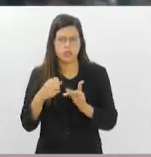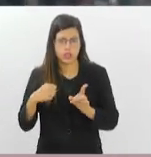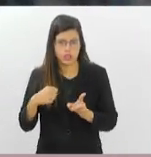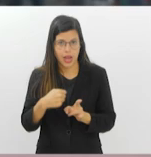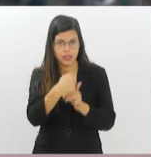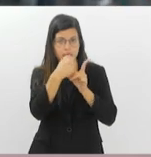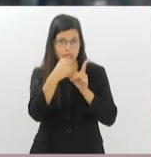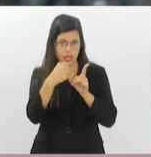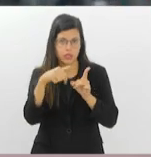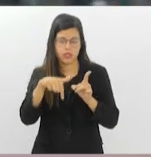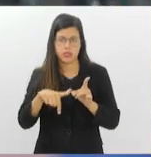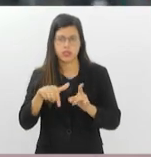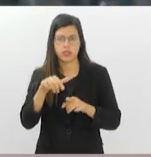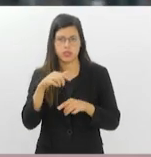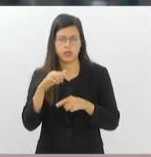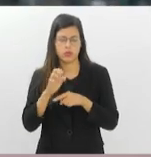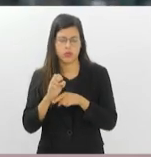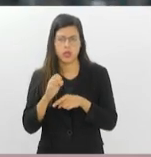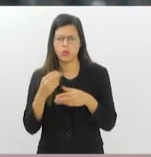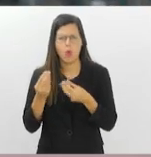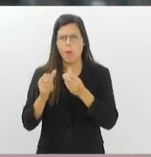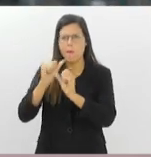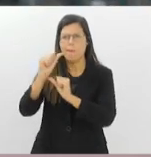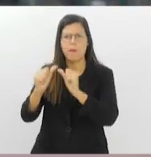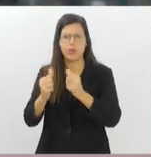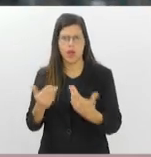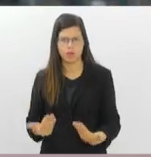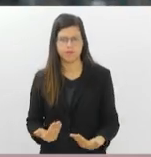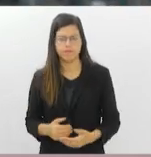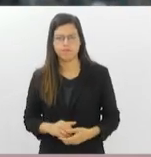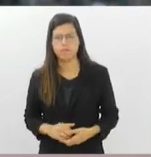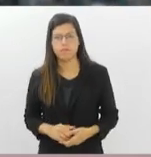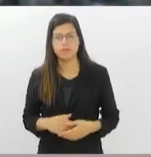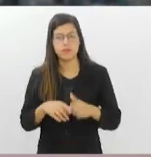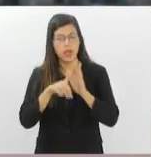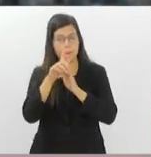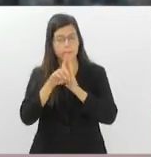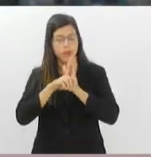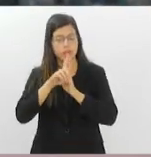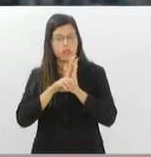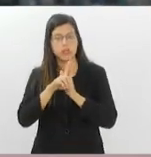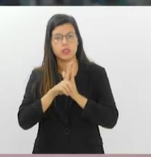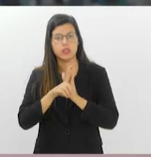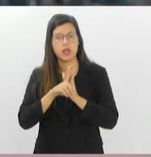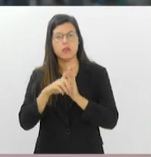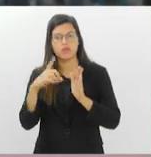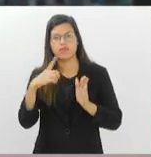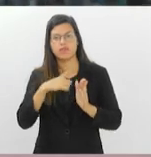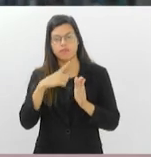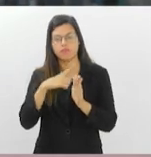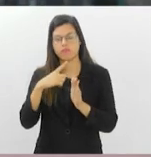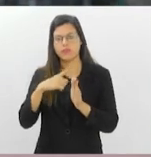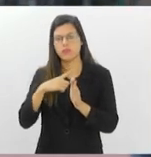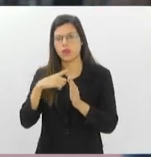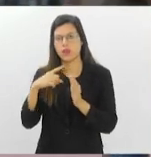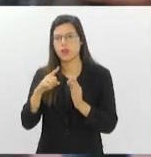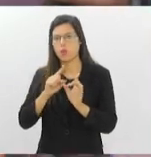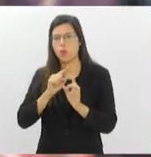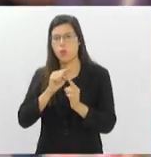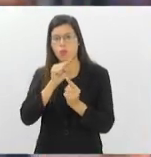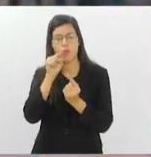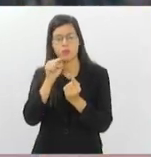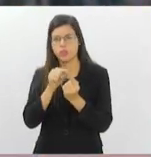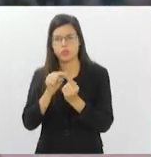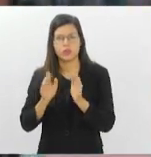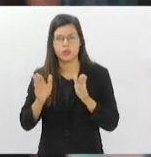no no nosso estado como reverter esse cenário é o que o Observatório tem como como foco para reverter para reduzir né